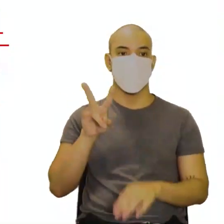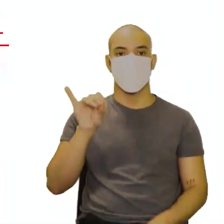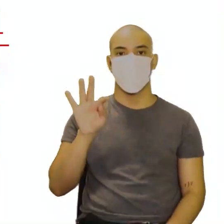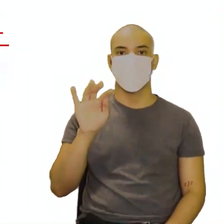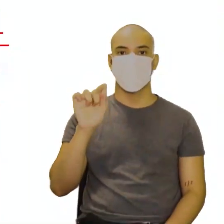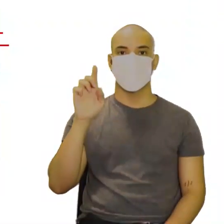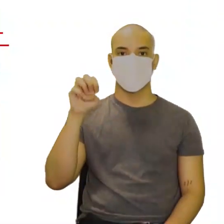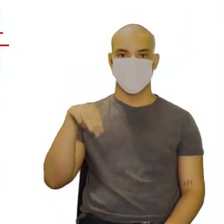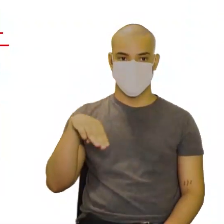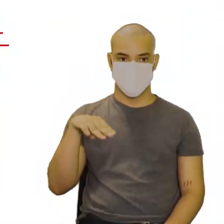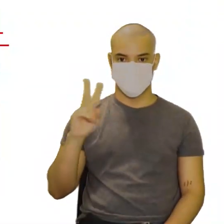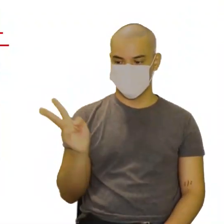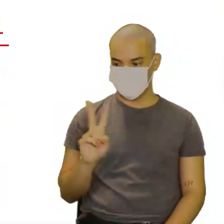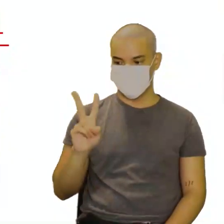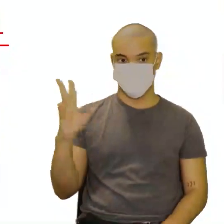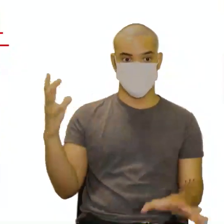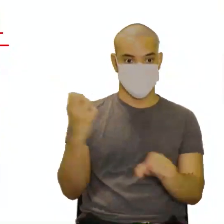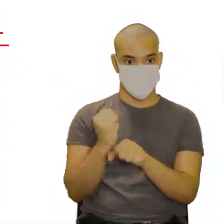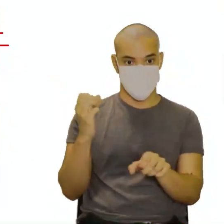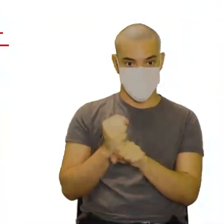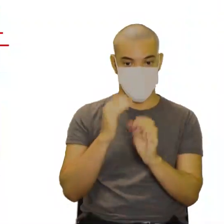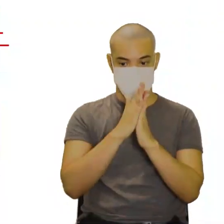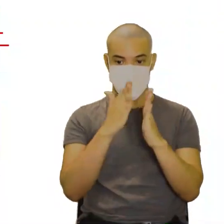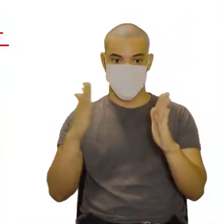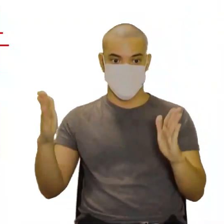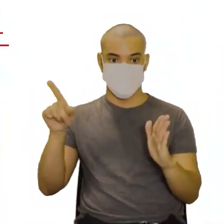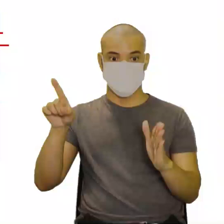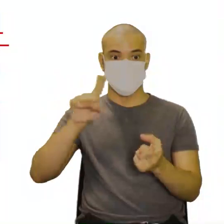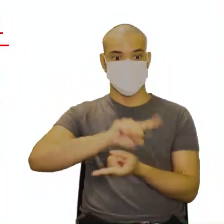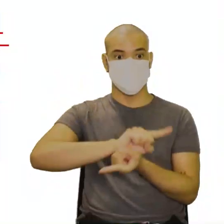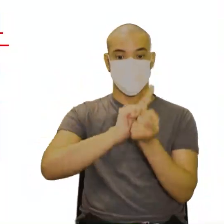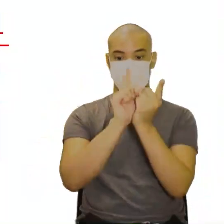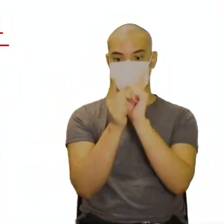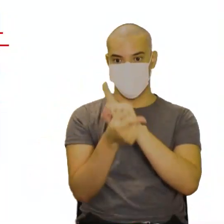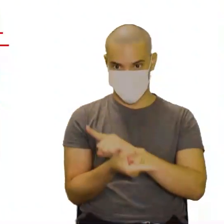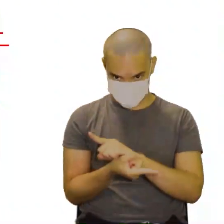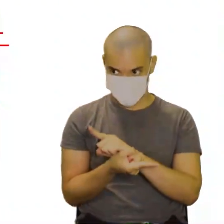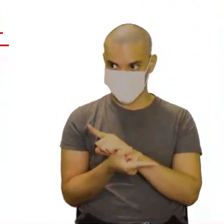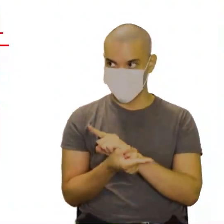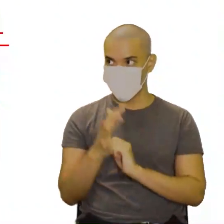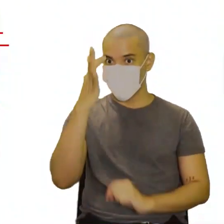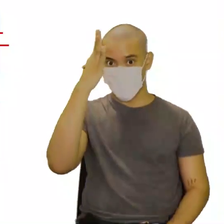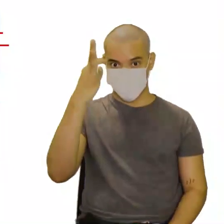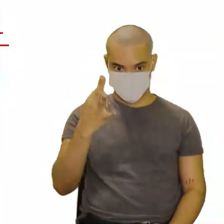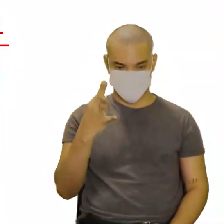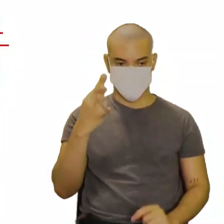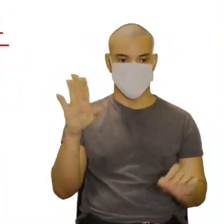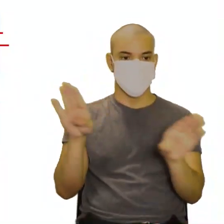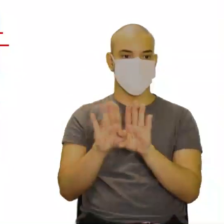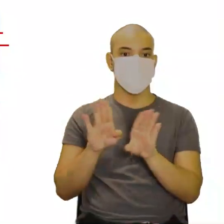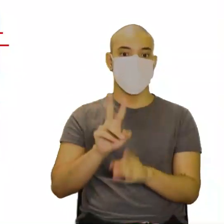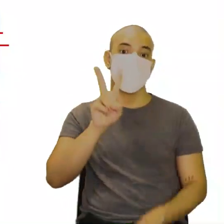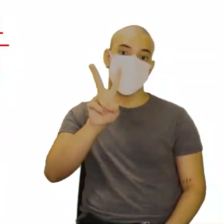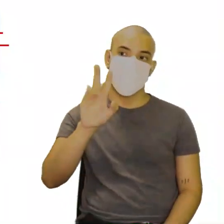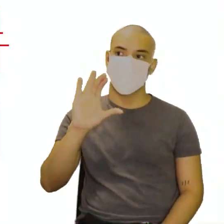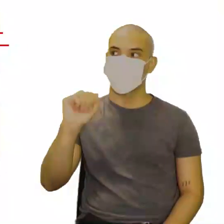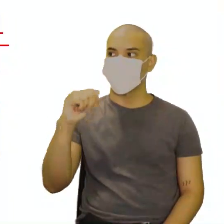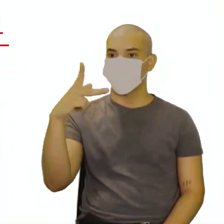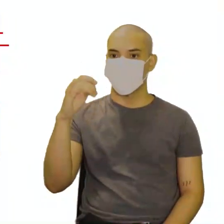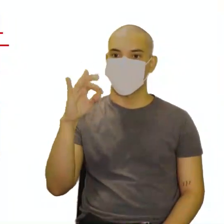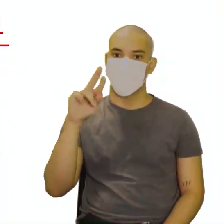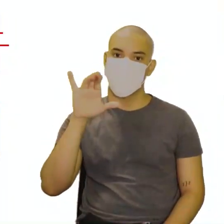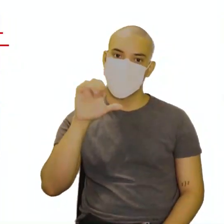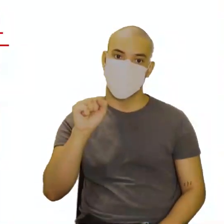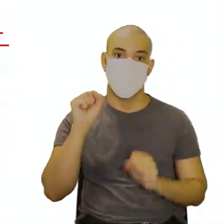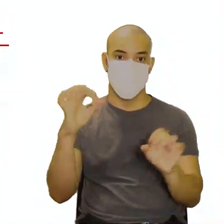série. A capacitância você soma o inverso. Entendido isso? E para dois capacitores a gente pode fazer só